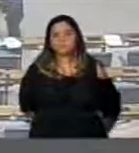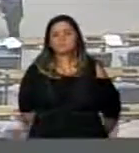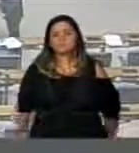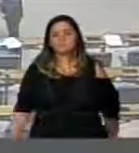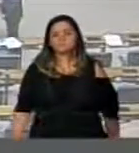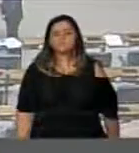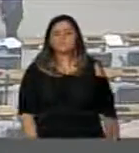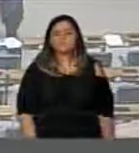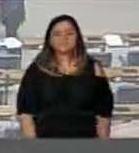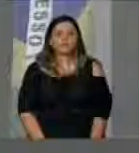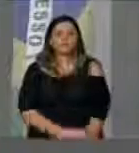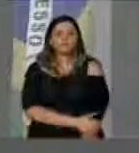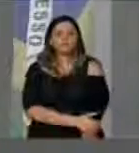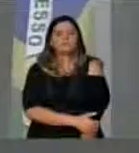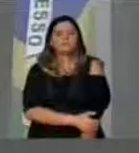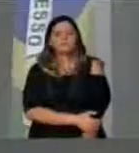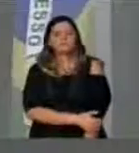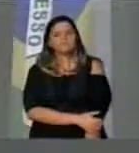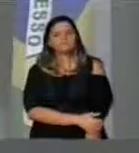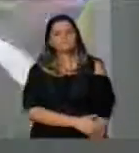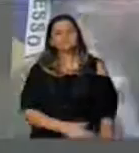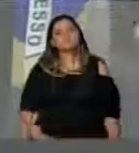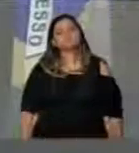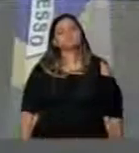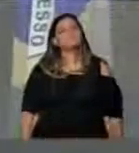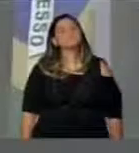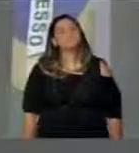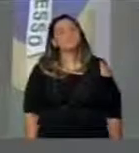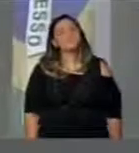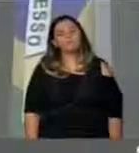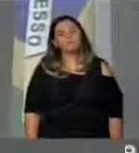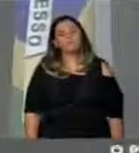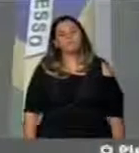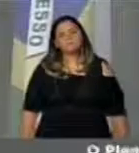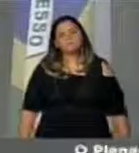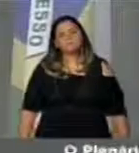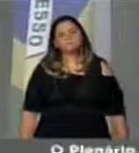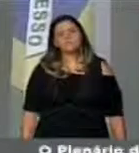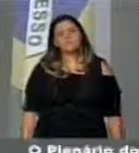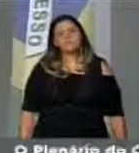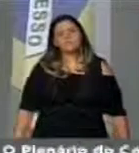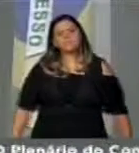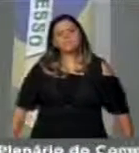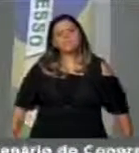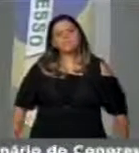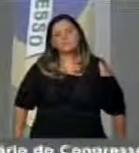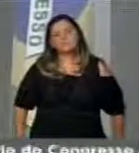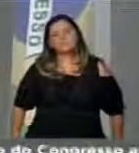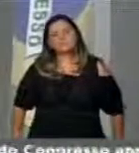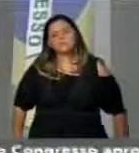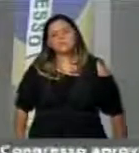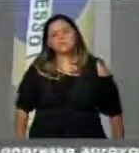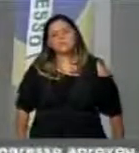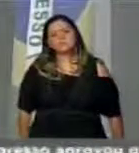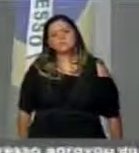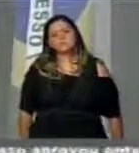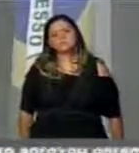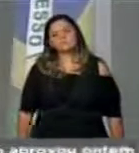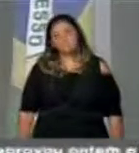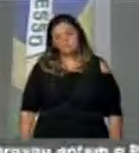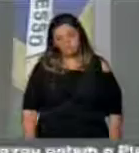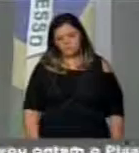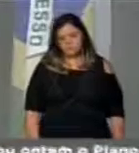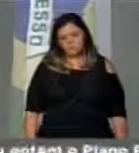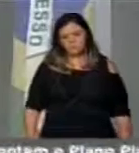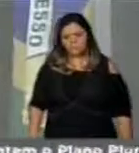df diz meu nome errado no meio da rua não é só um minuto eu tenho direito a 5 milhões por exemplo é considerado na